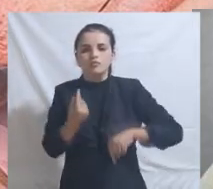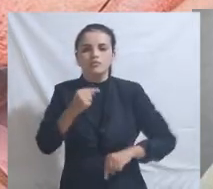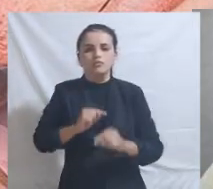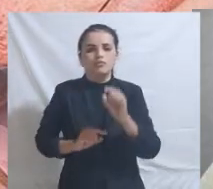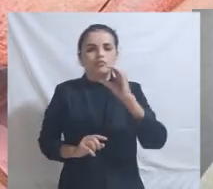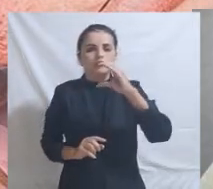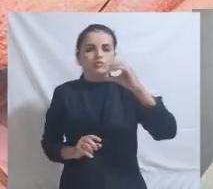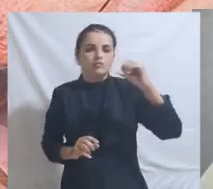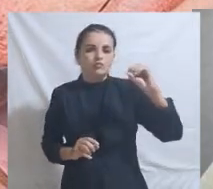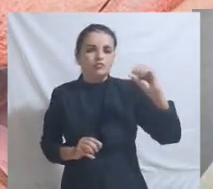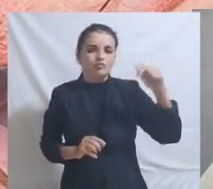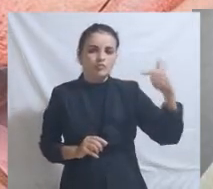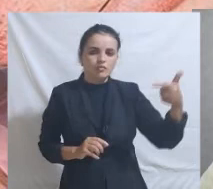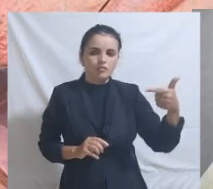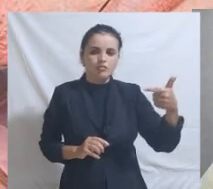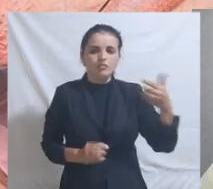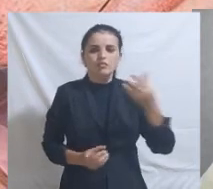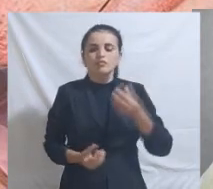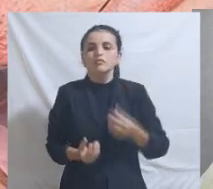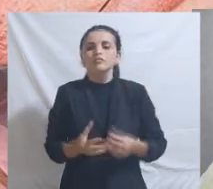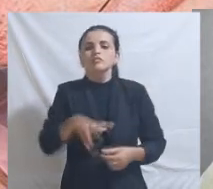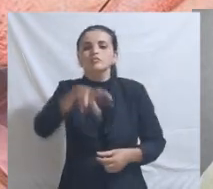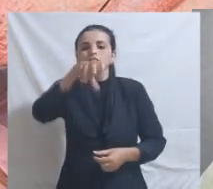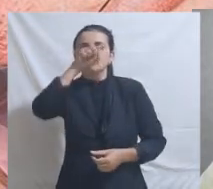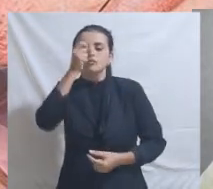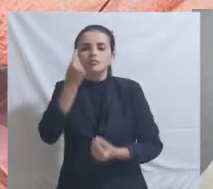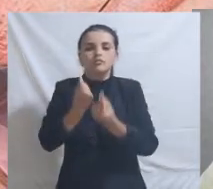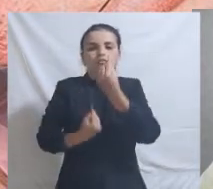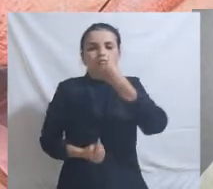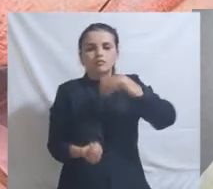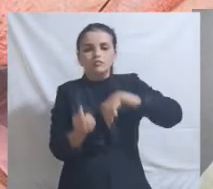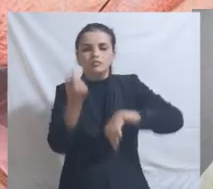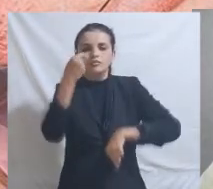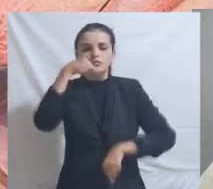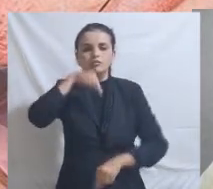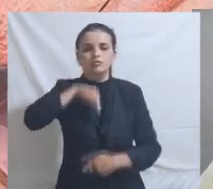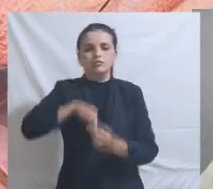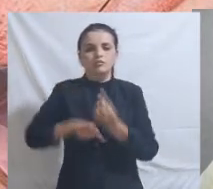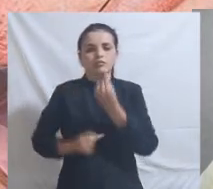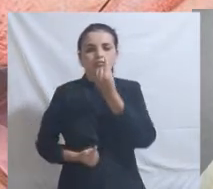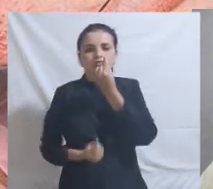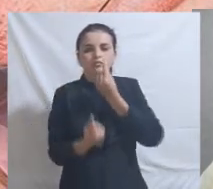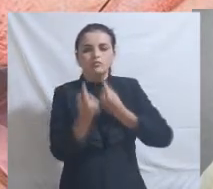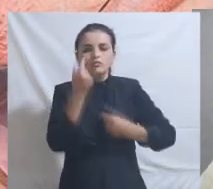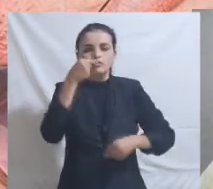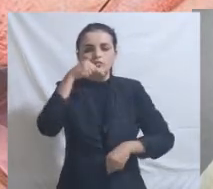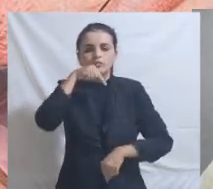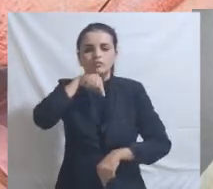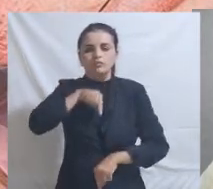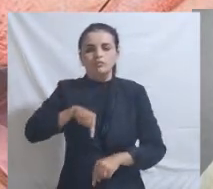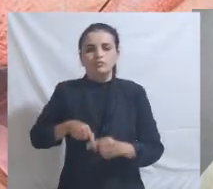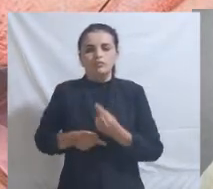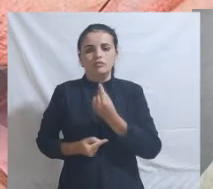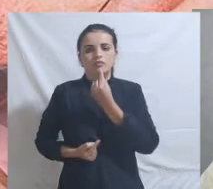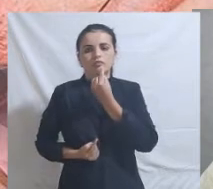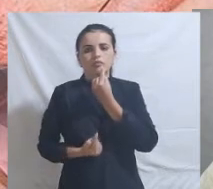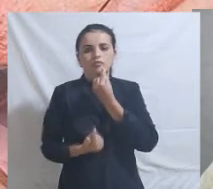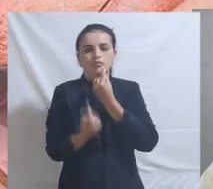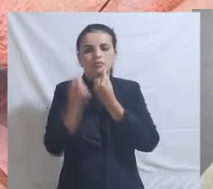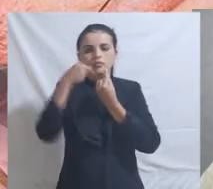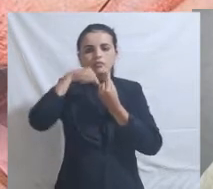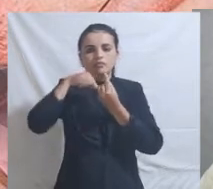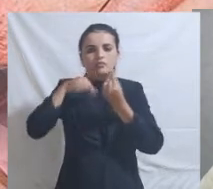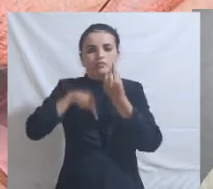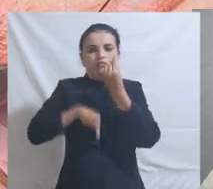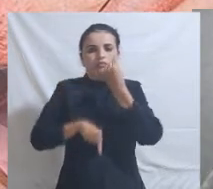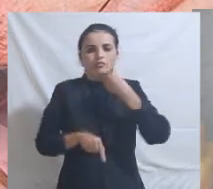realizadas por causa de movimentos rítmicos de inspiração e expiração, a respiração pulmonar.